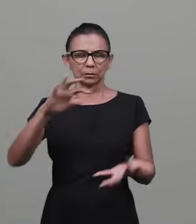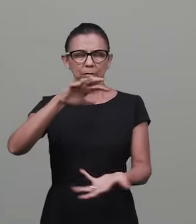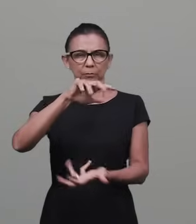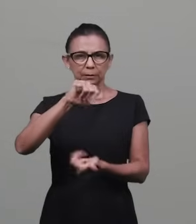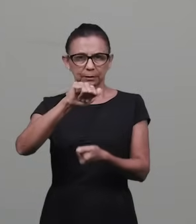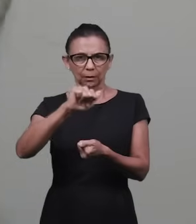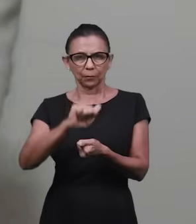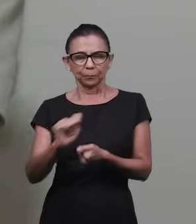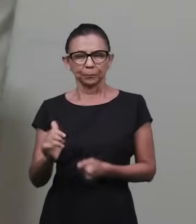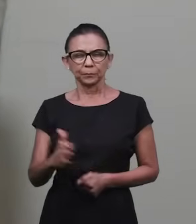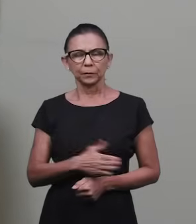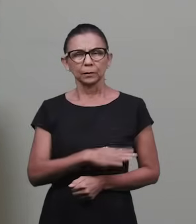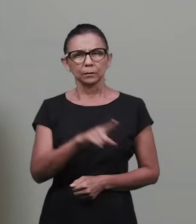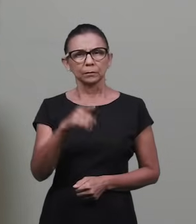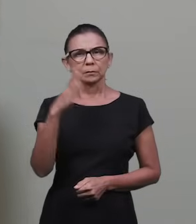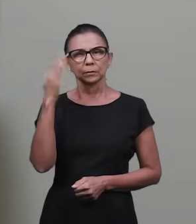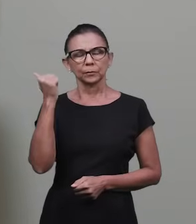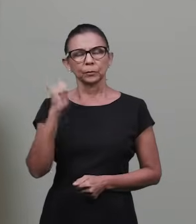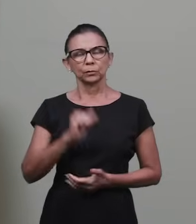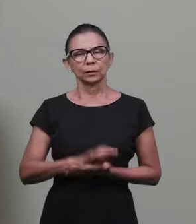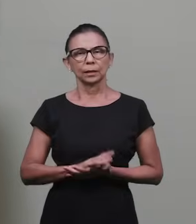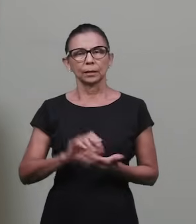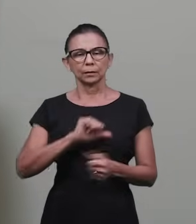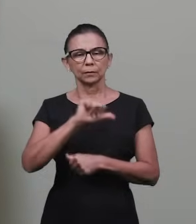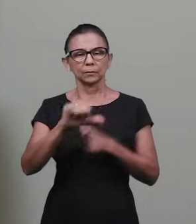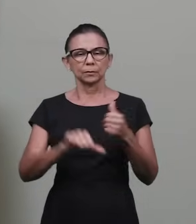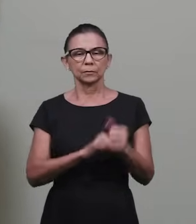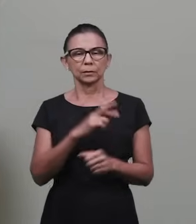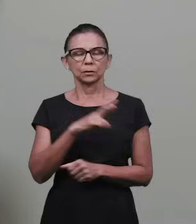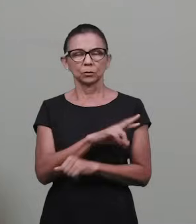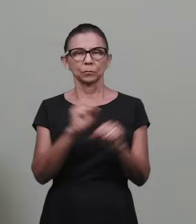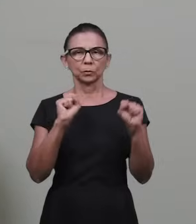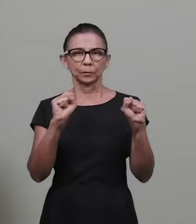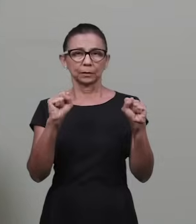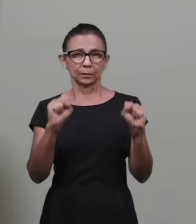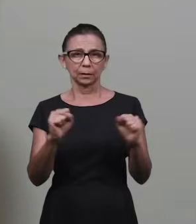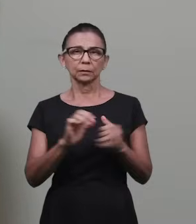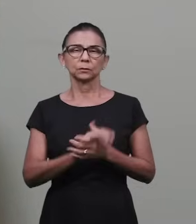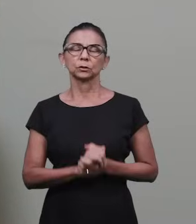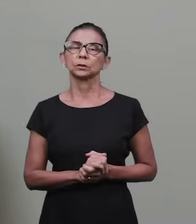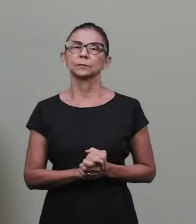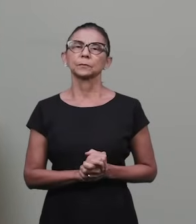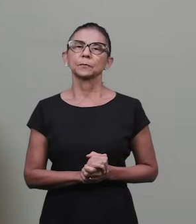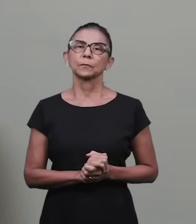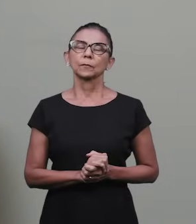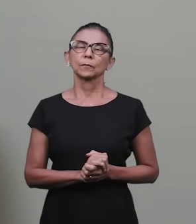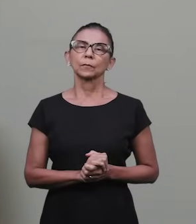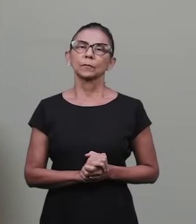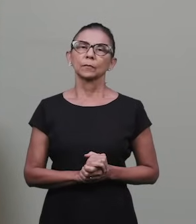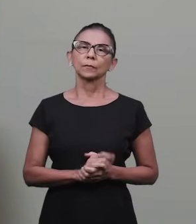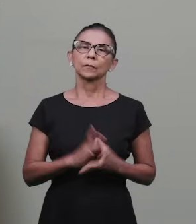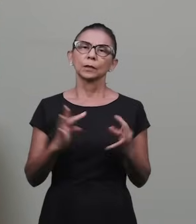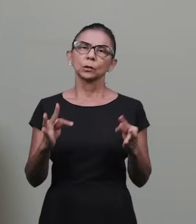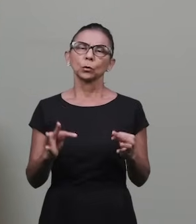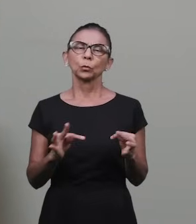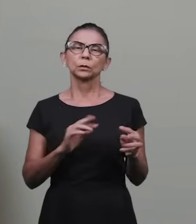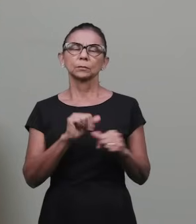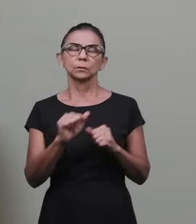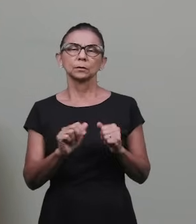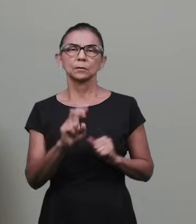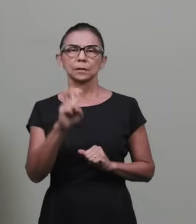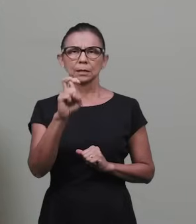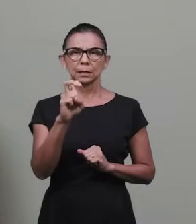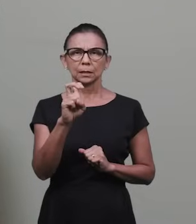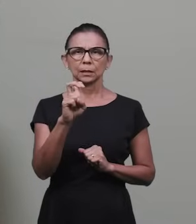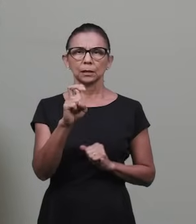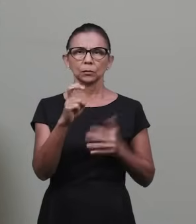a reforma protestante, houve os princípios que resumiram toda a reforma, aqueles 5 princípios, né, 5